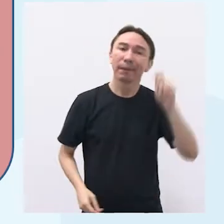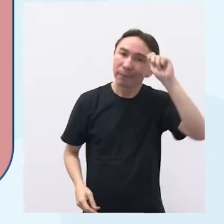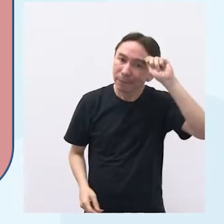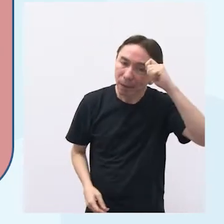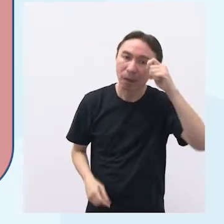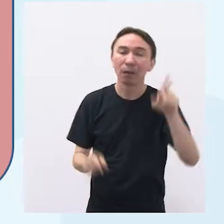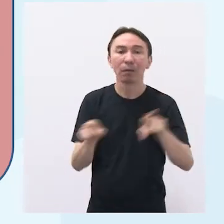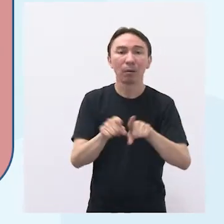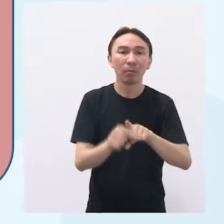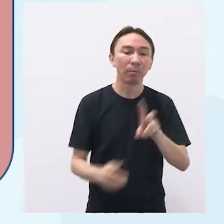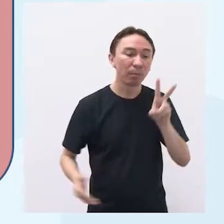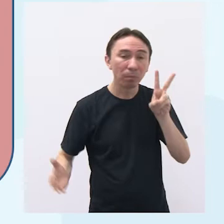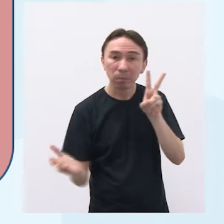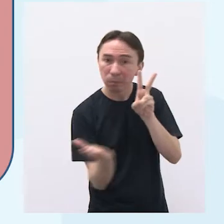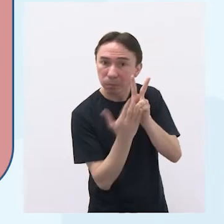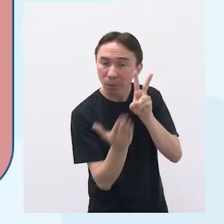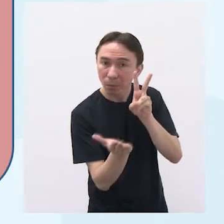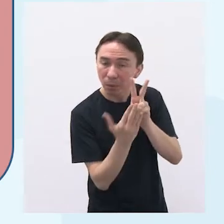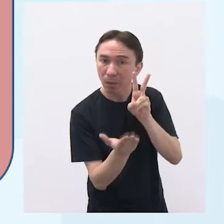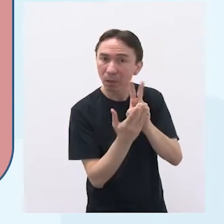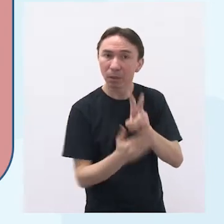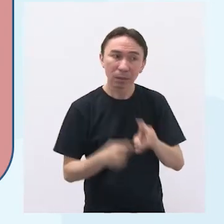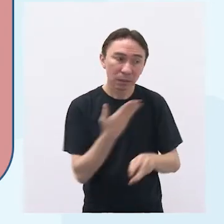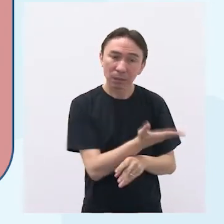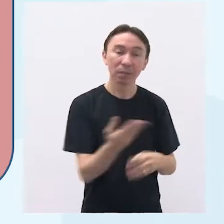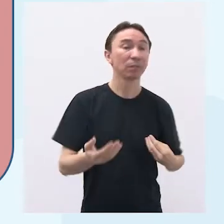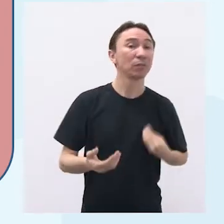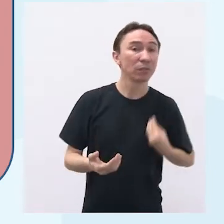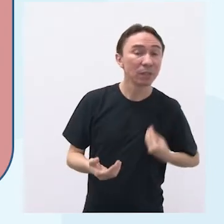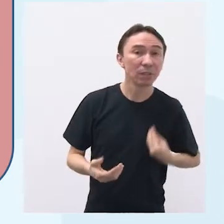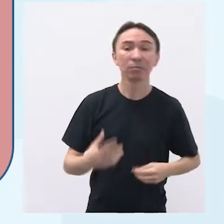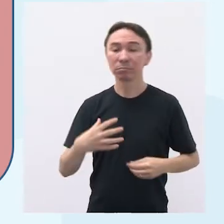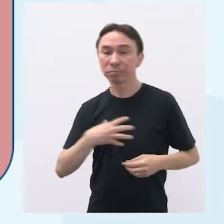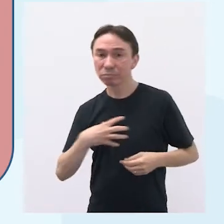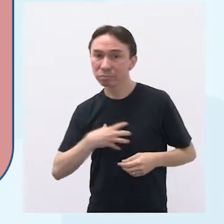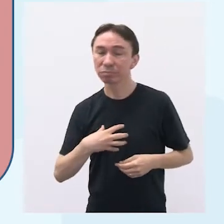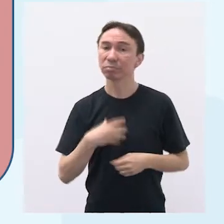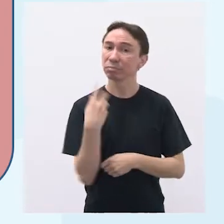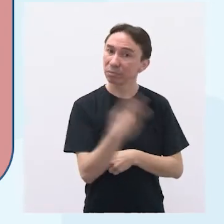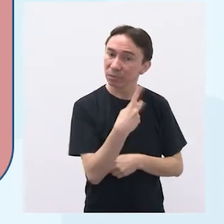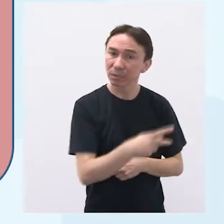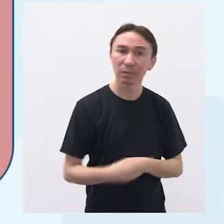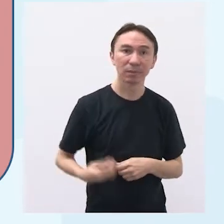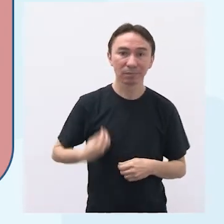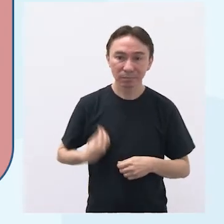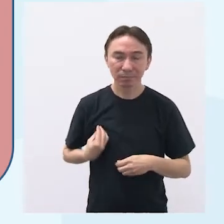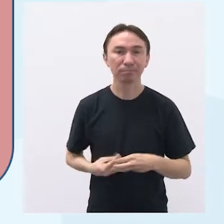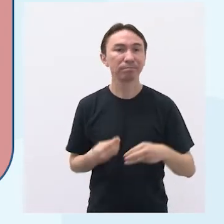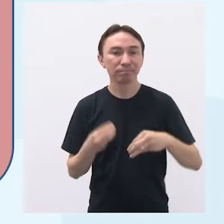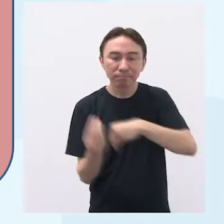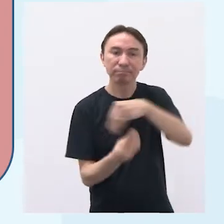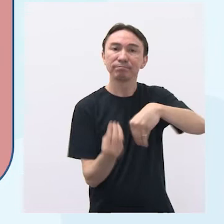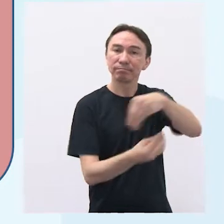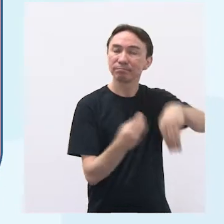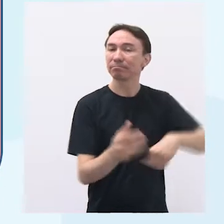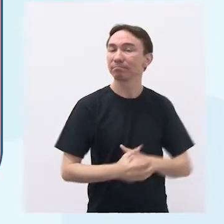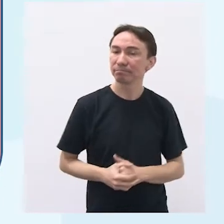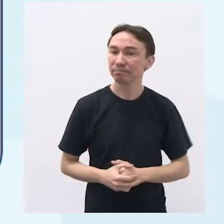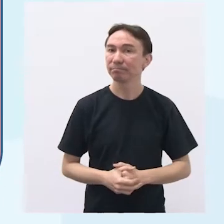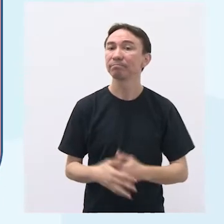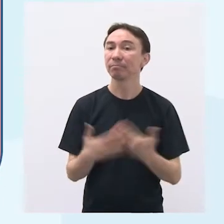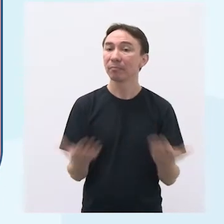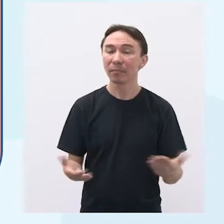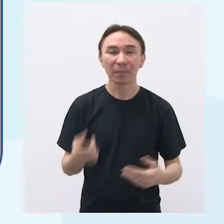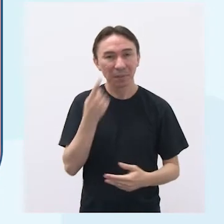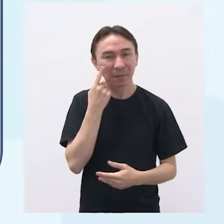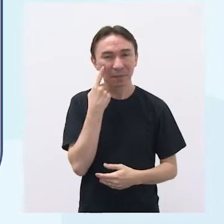relacionar com outras pessoas. Esse é um parecer do Conselho Nacional de Educação tá? Próximo slide, por favor. Raquel, vai